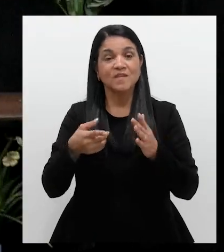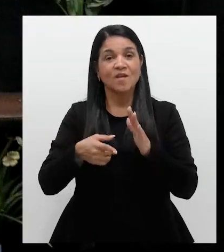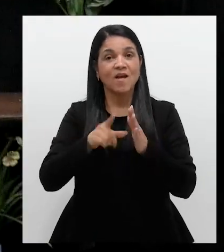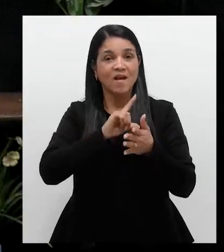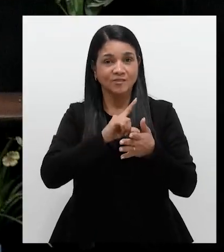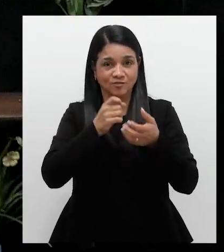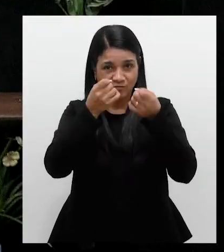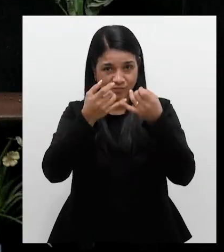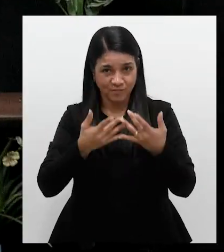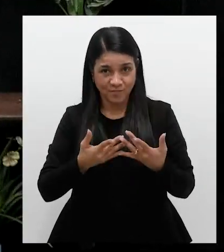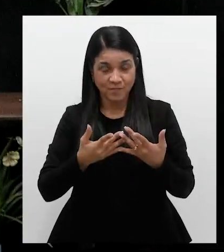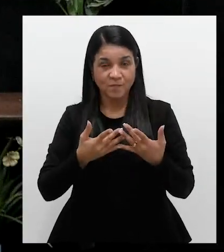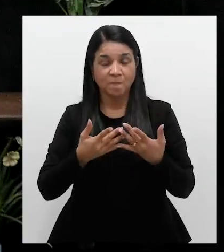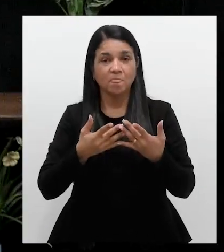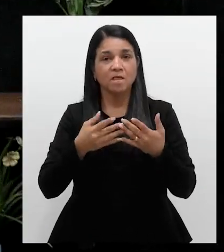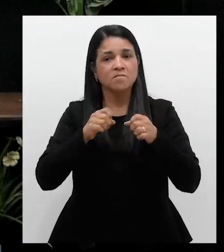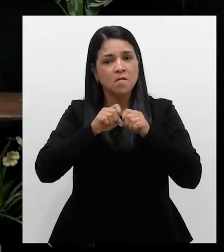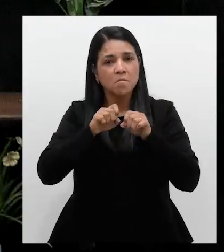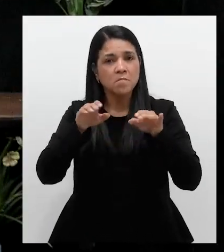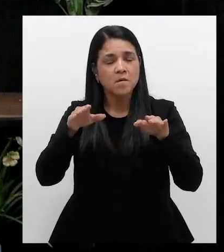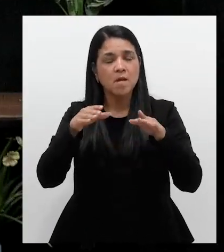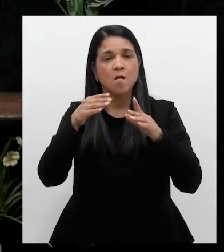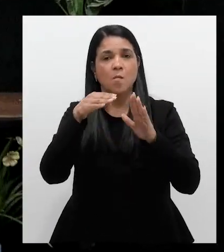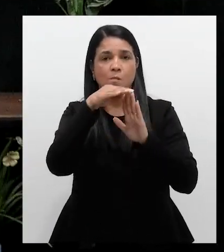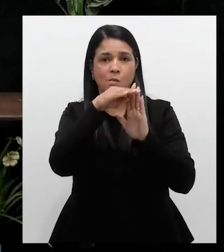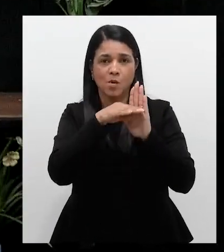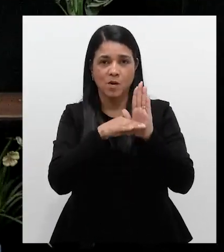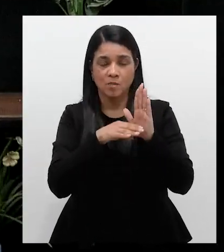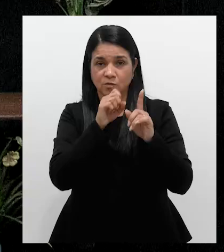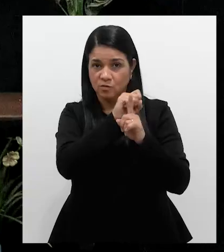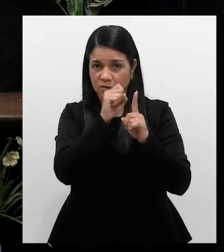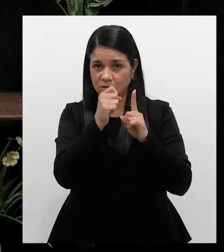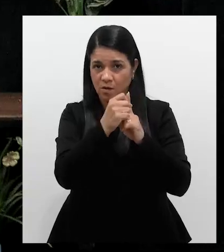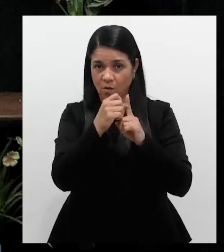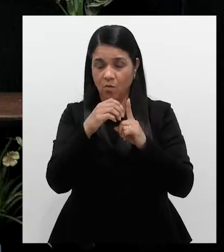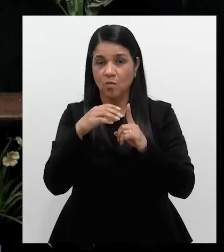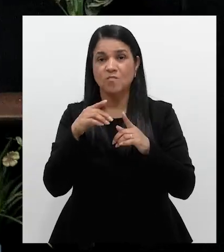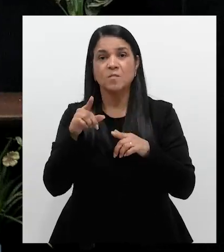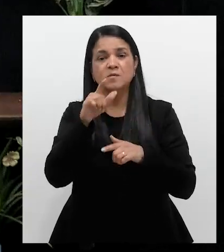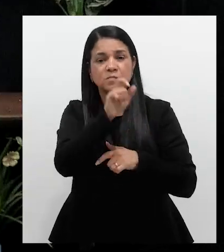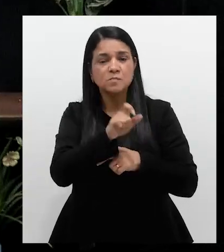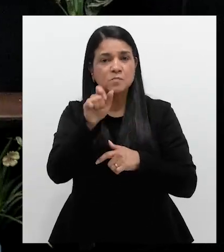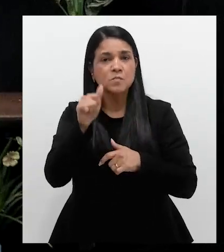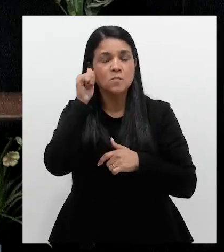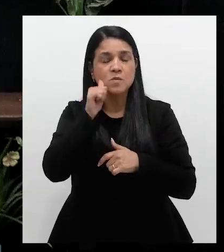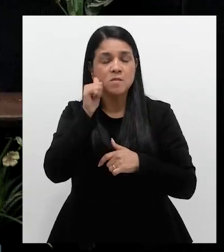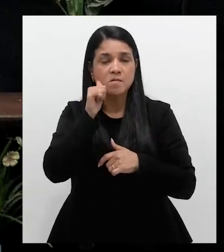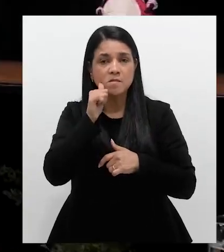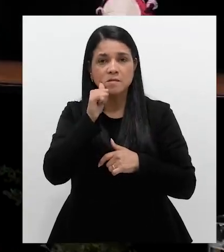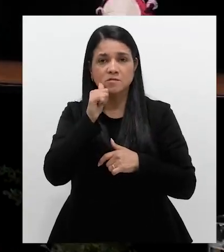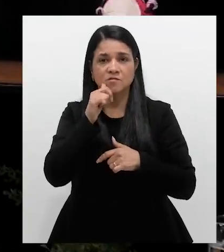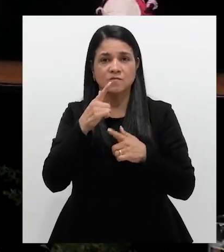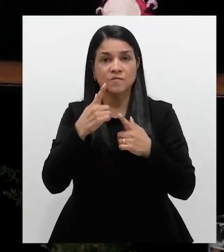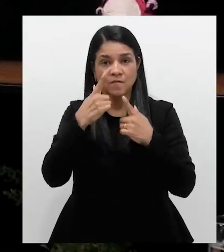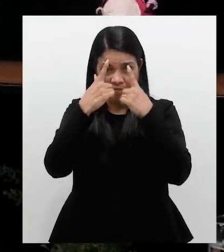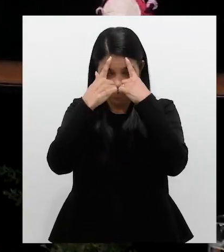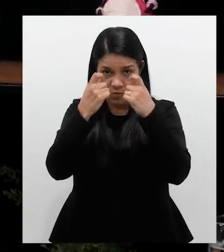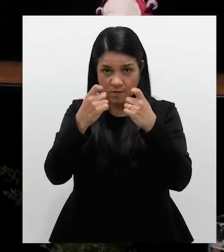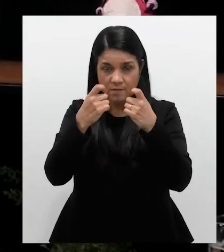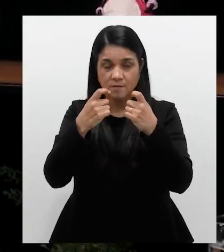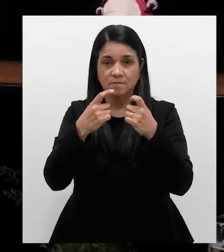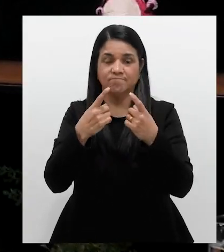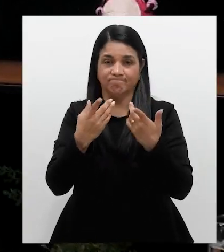ampliar esse programa social, né, odontológico, para as mulheres vítimas de violência, né? É muito importante isso, né? Com certeza.